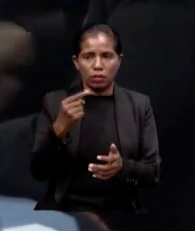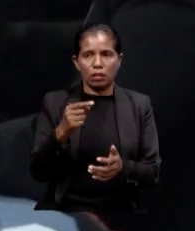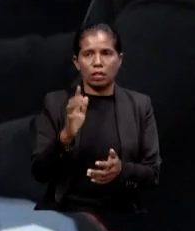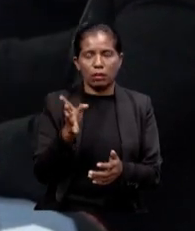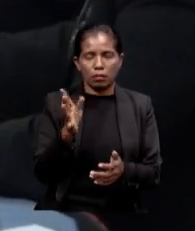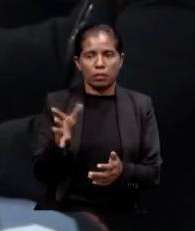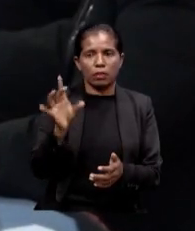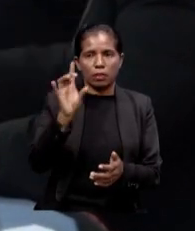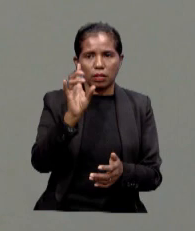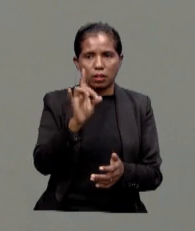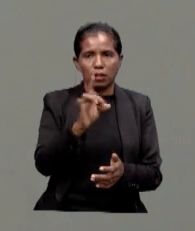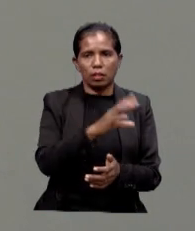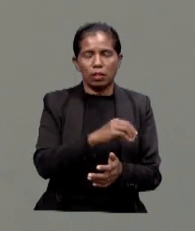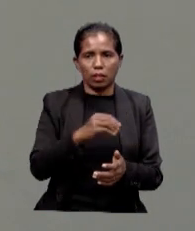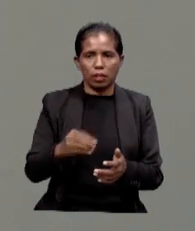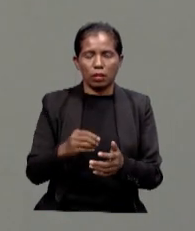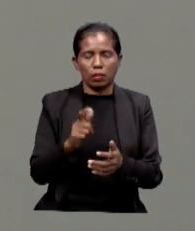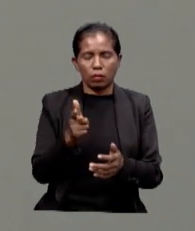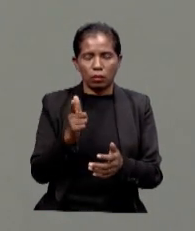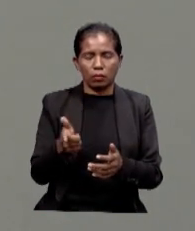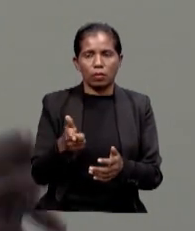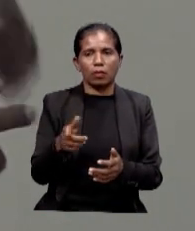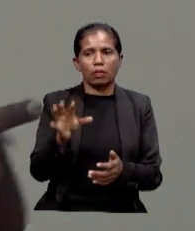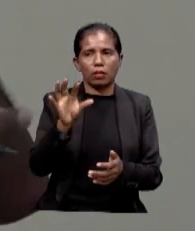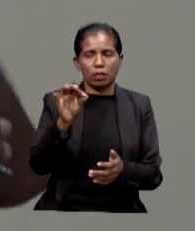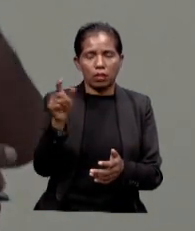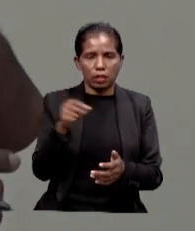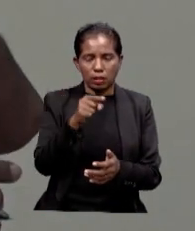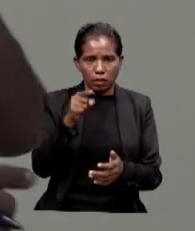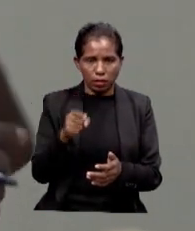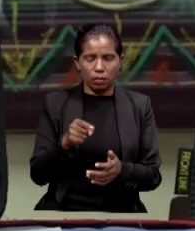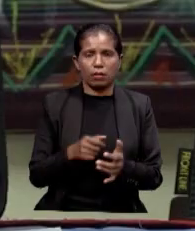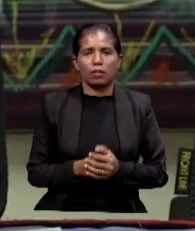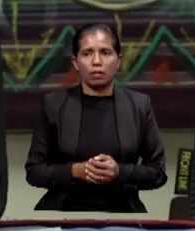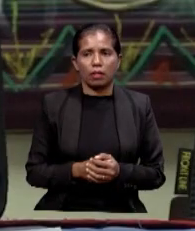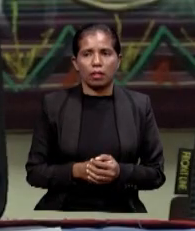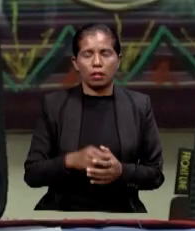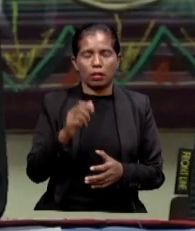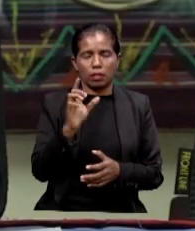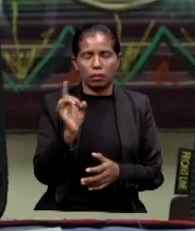1,57%, presentes 22.172, equivalente a